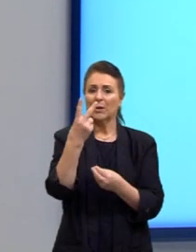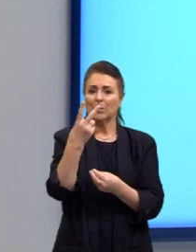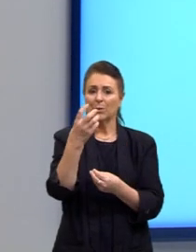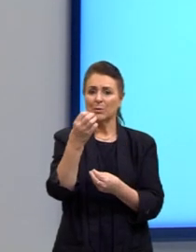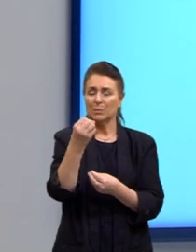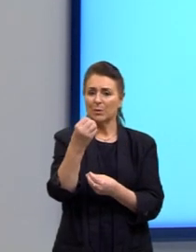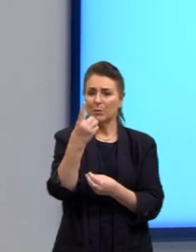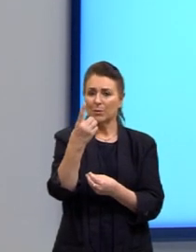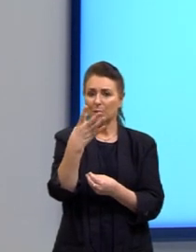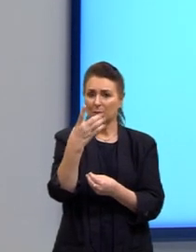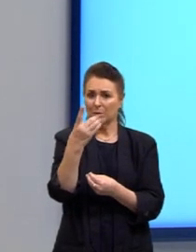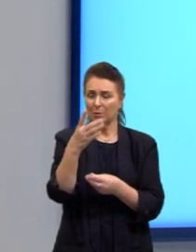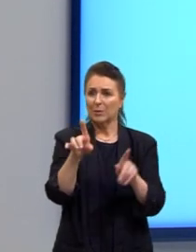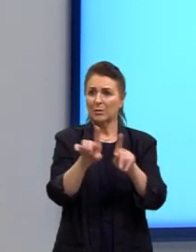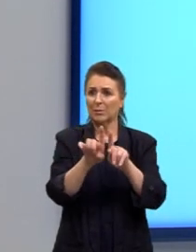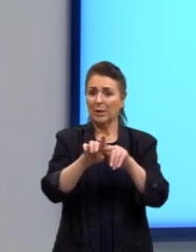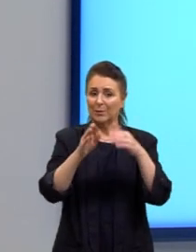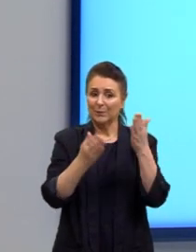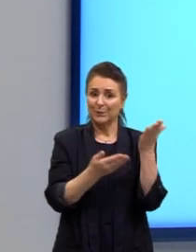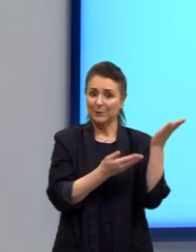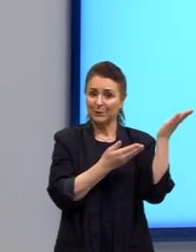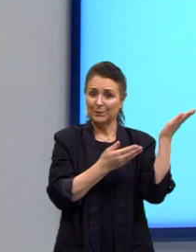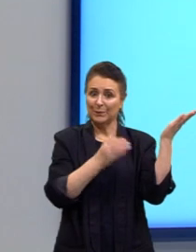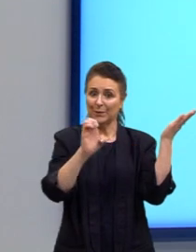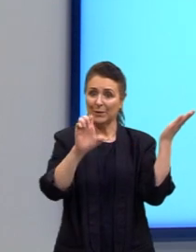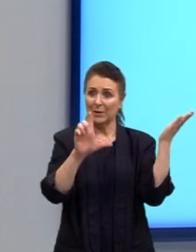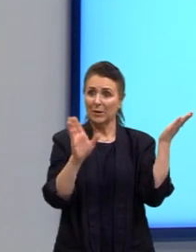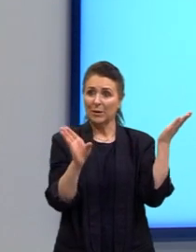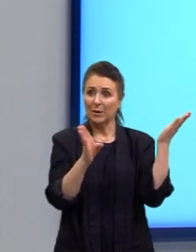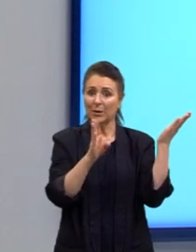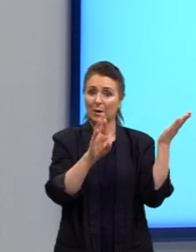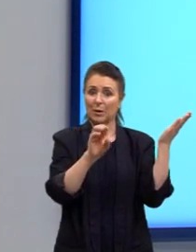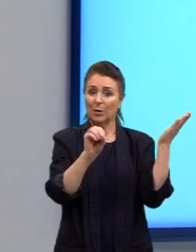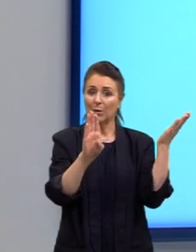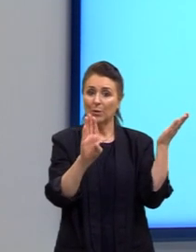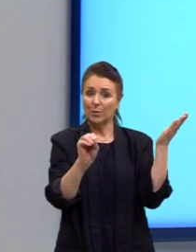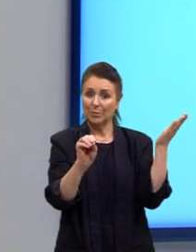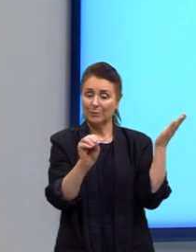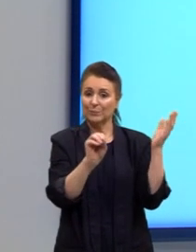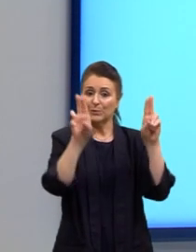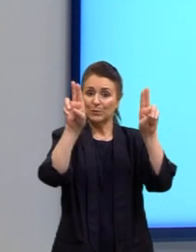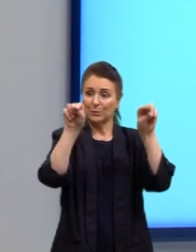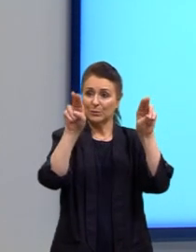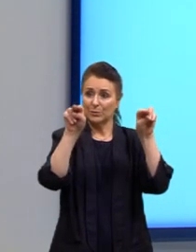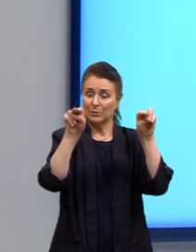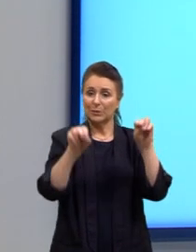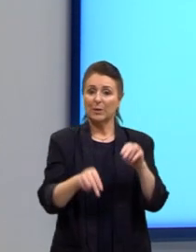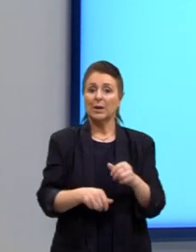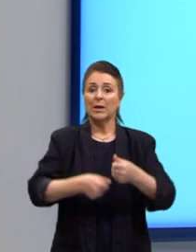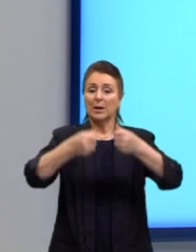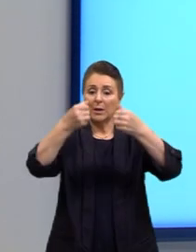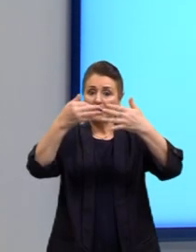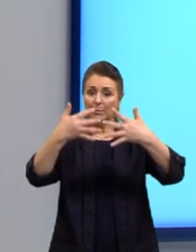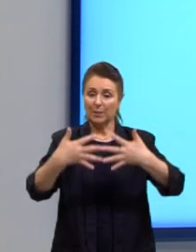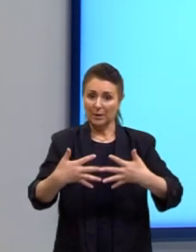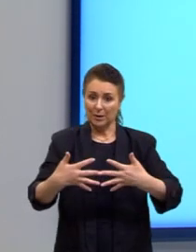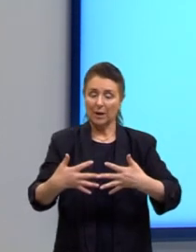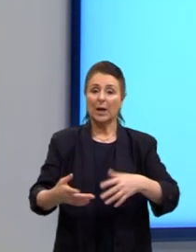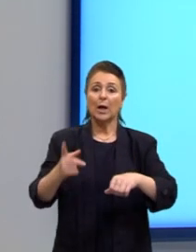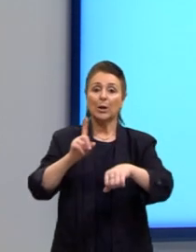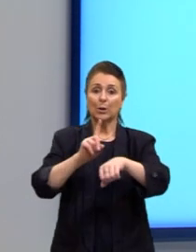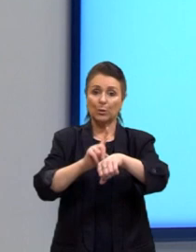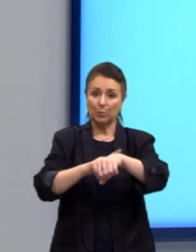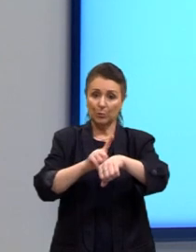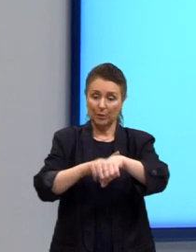temos ele roubo tá aqui fala do tempo efêmero da fugacidade